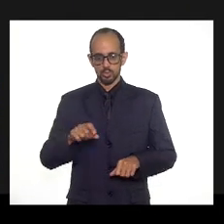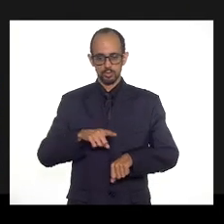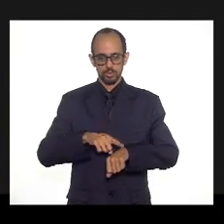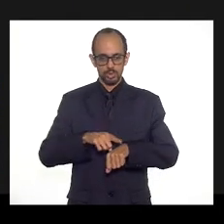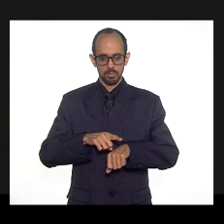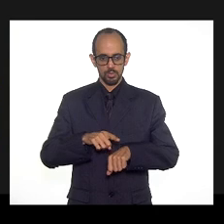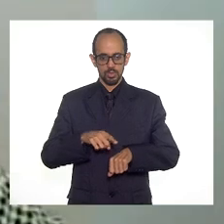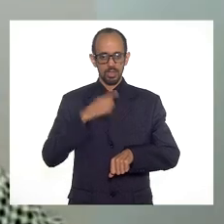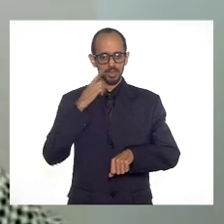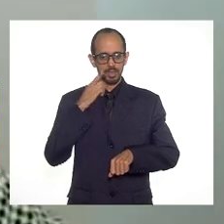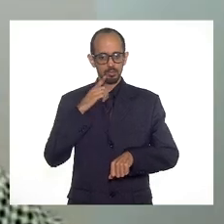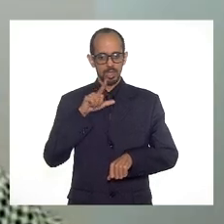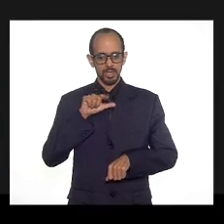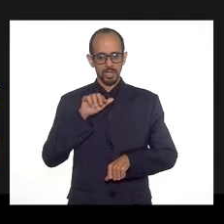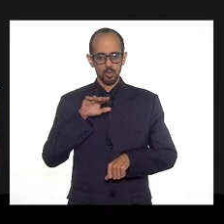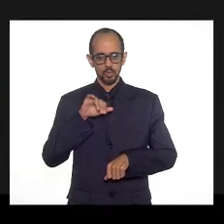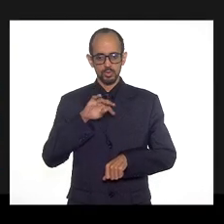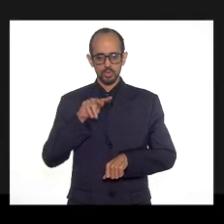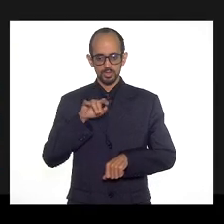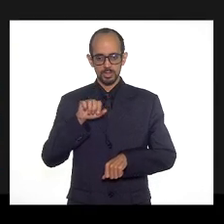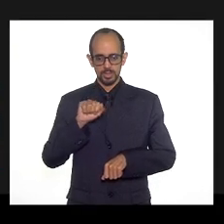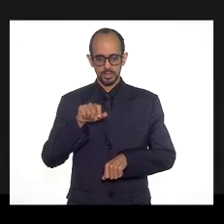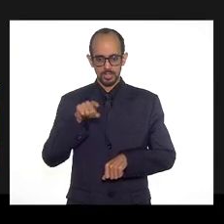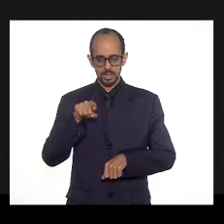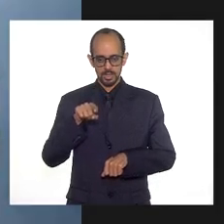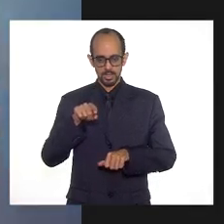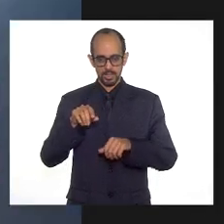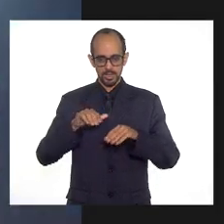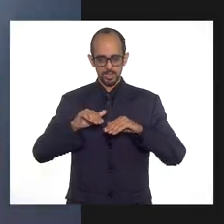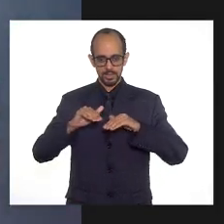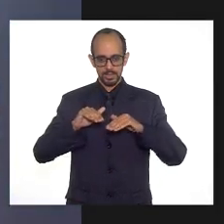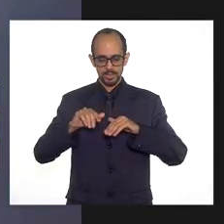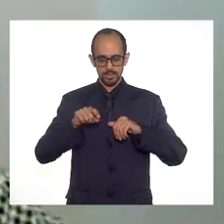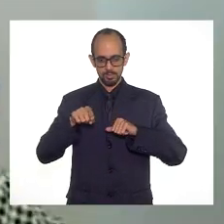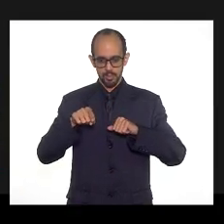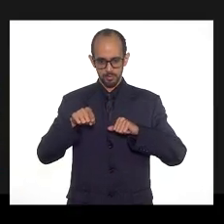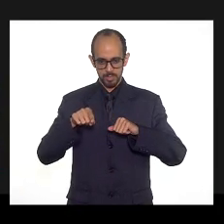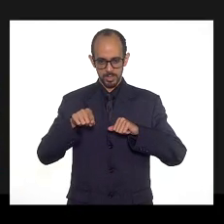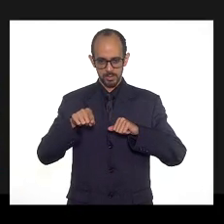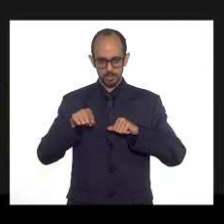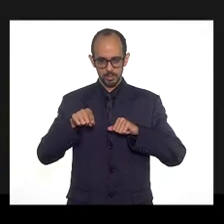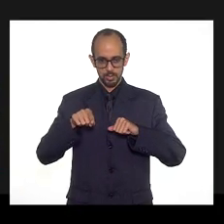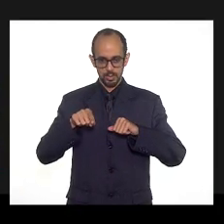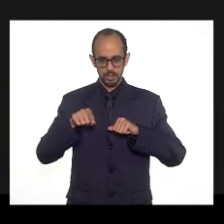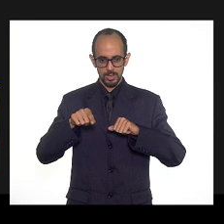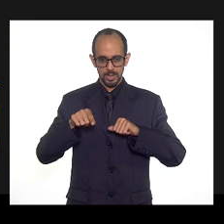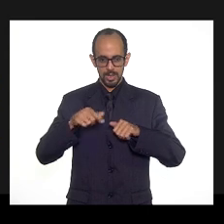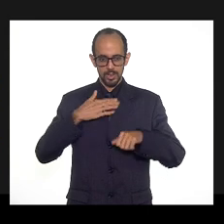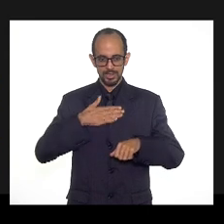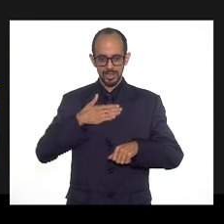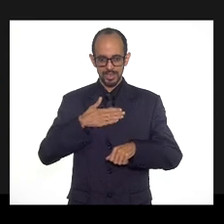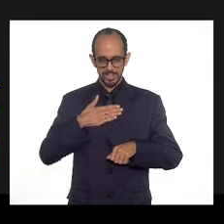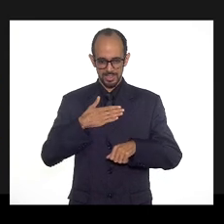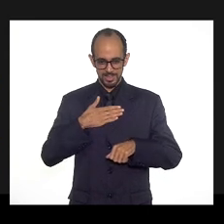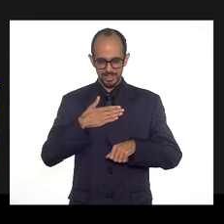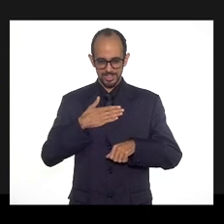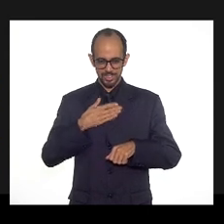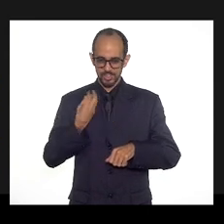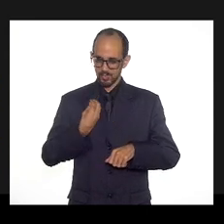Lucinha, que está aí transitando a correria. Nossa querida, a gente vive assim, né,